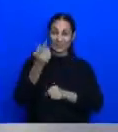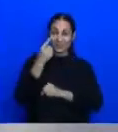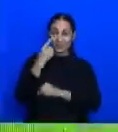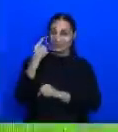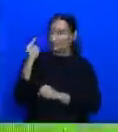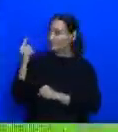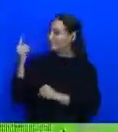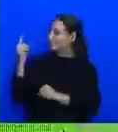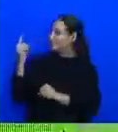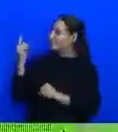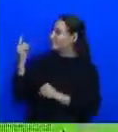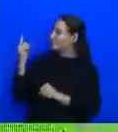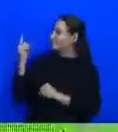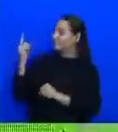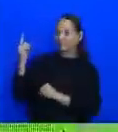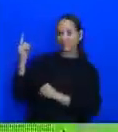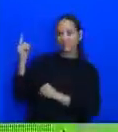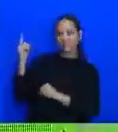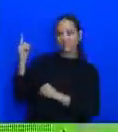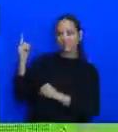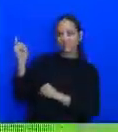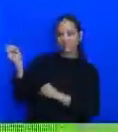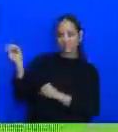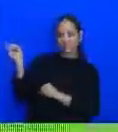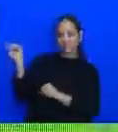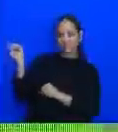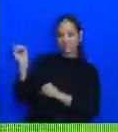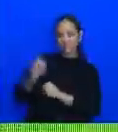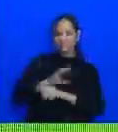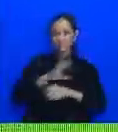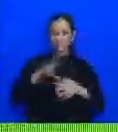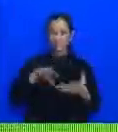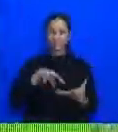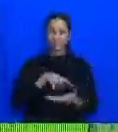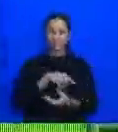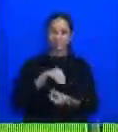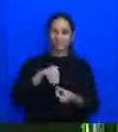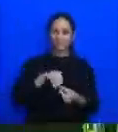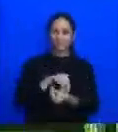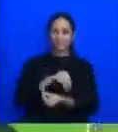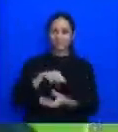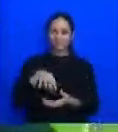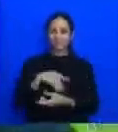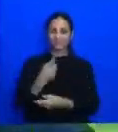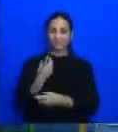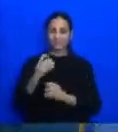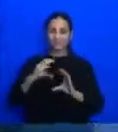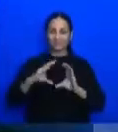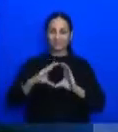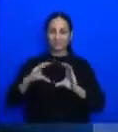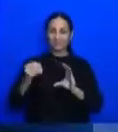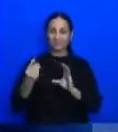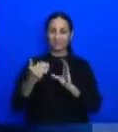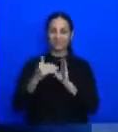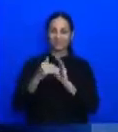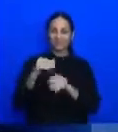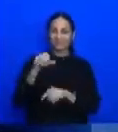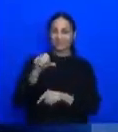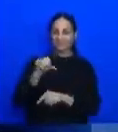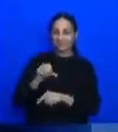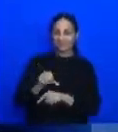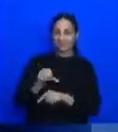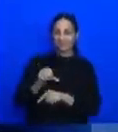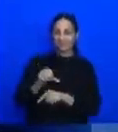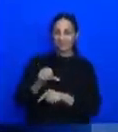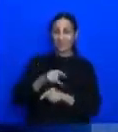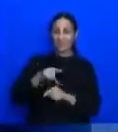Bolas posicionadas. Valendo. Globo carregado embaralhando 10 bolas numeradas de 0 a